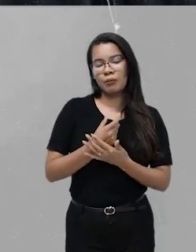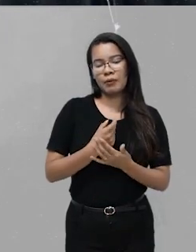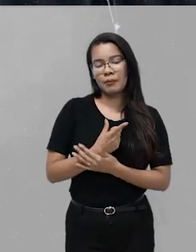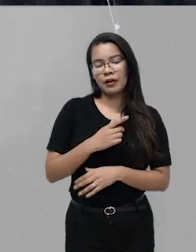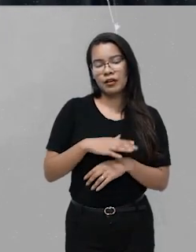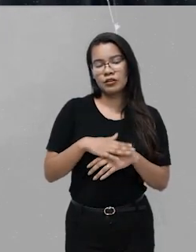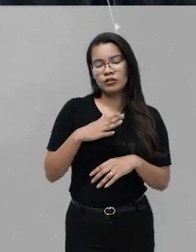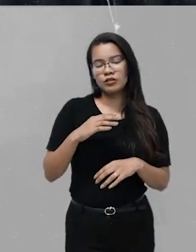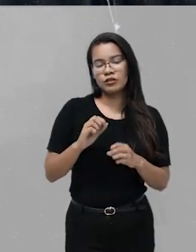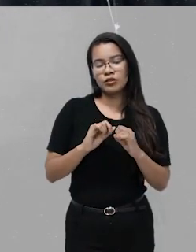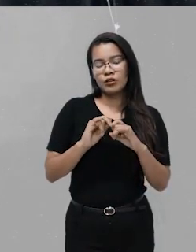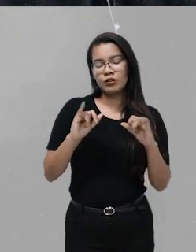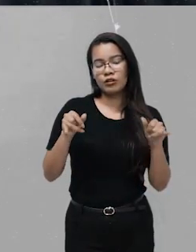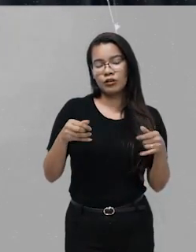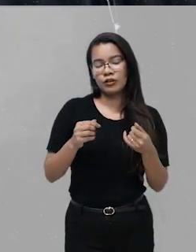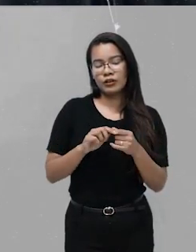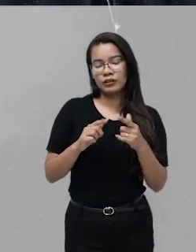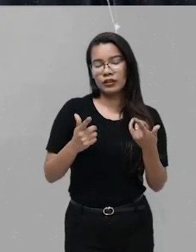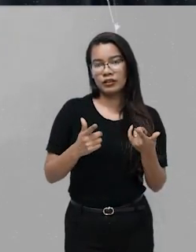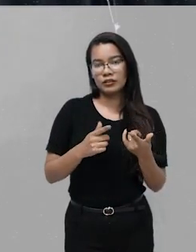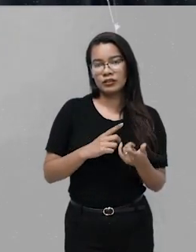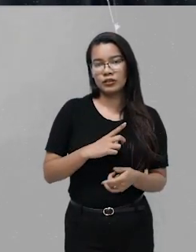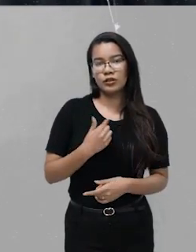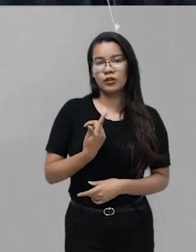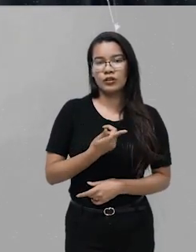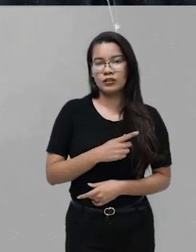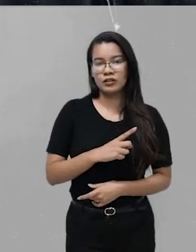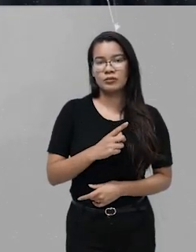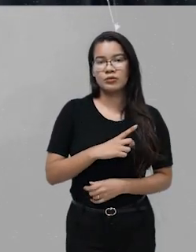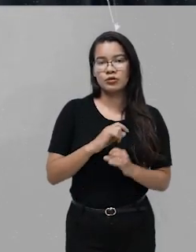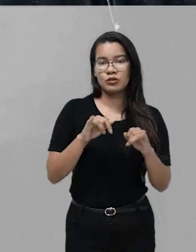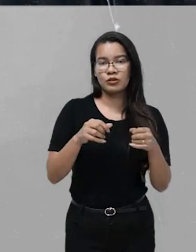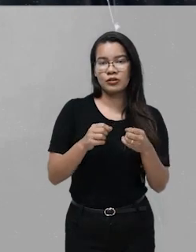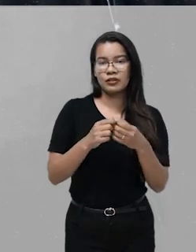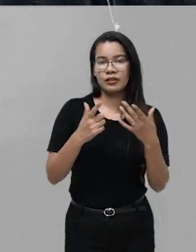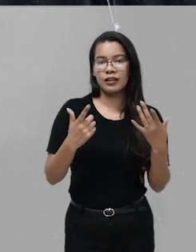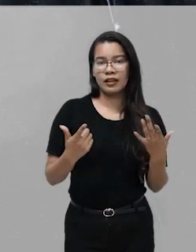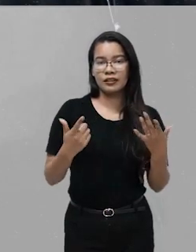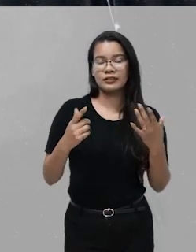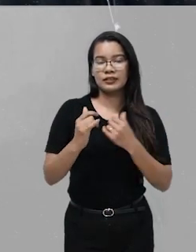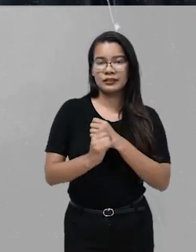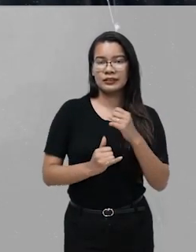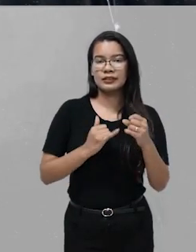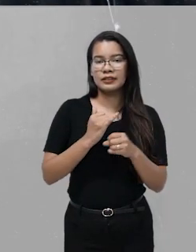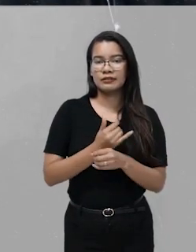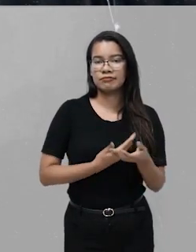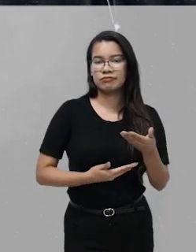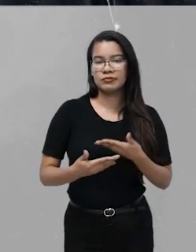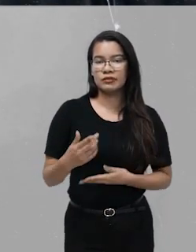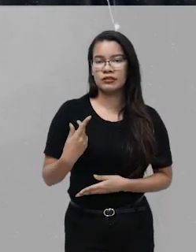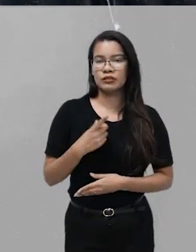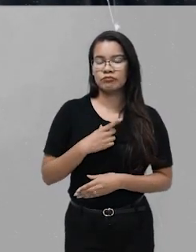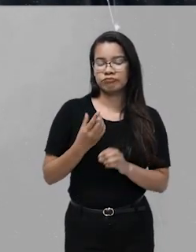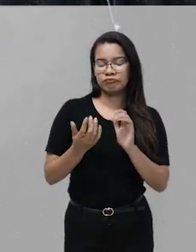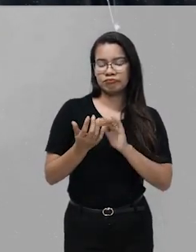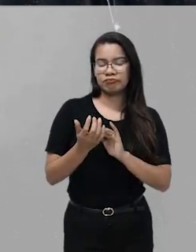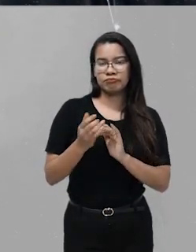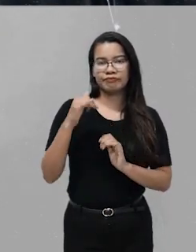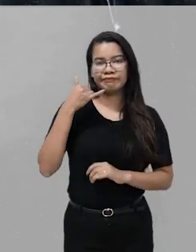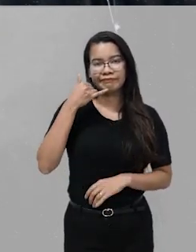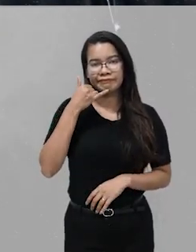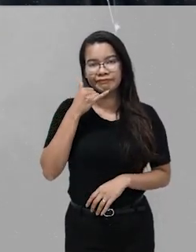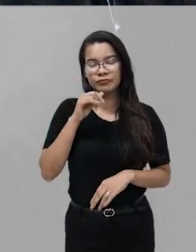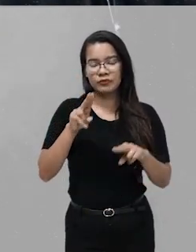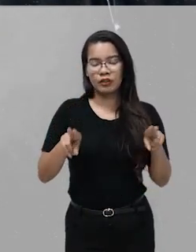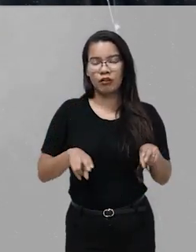jornal. Hoje quase ninguém compra mais jornal. A gente tem os jornais eletrônicos aí disponíveis no nosso smartphone, no nosso